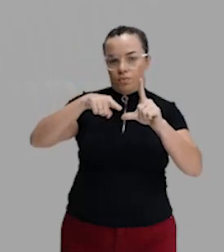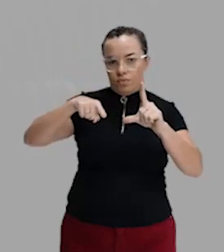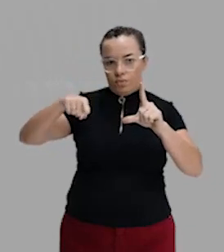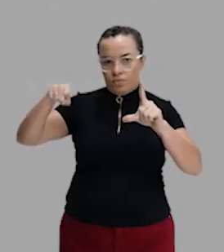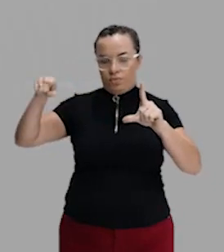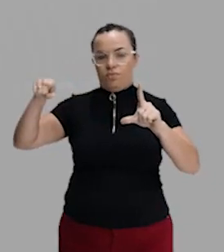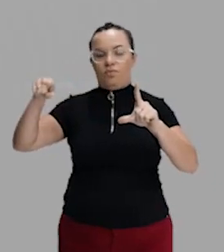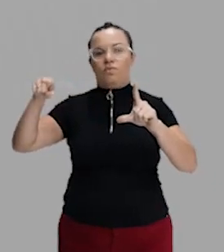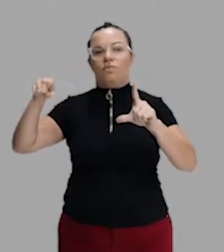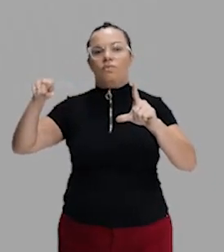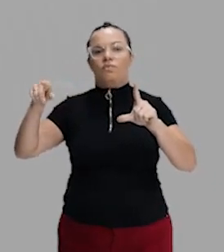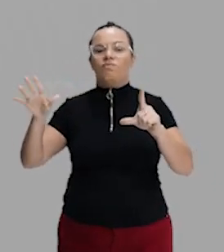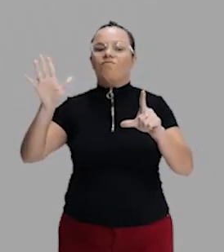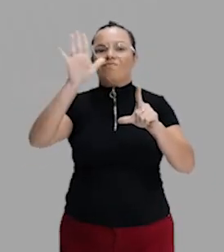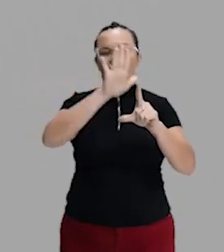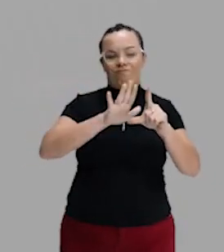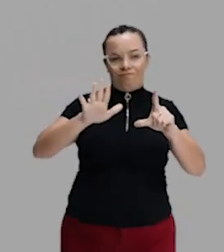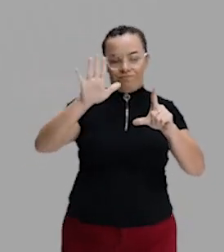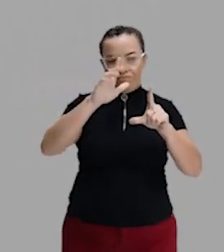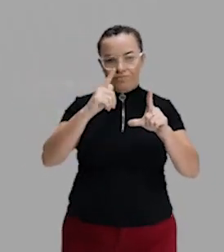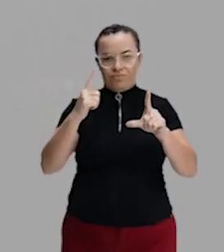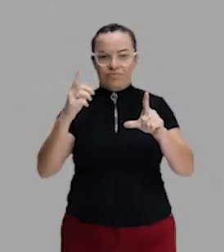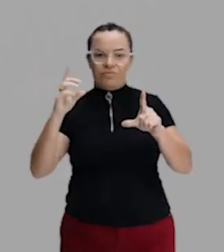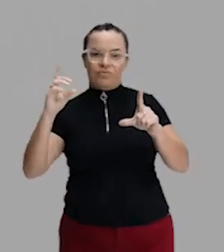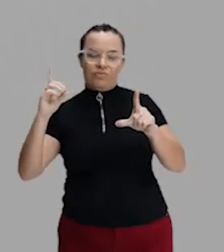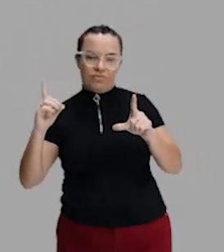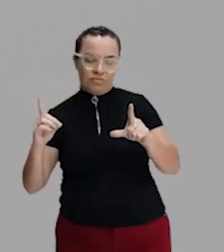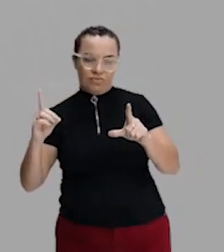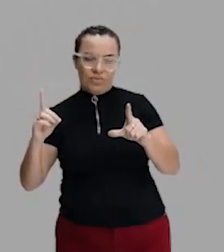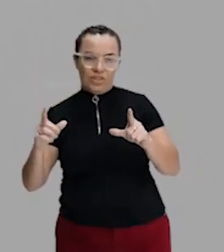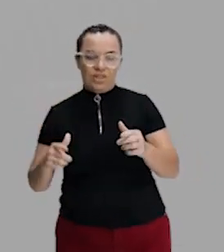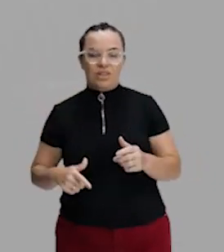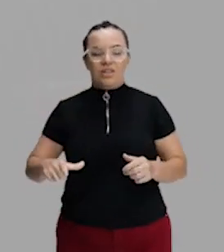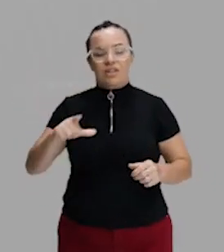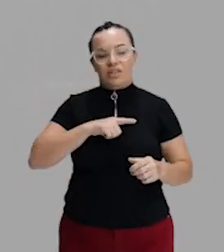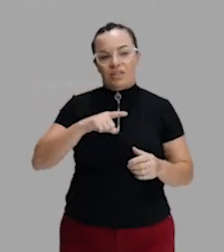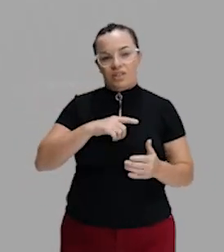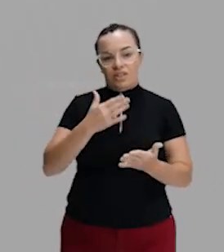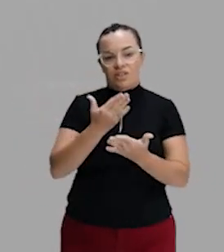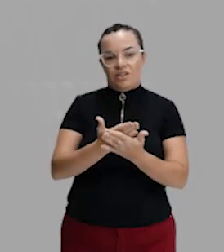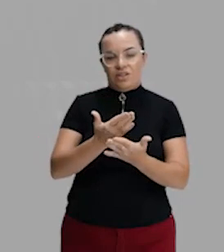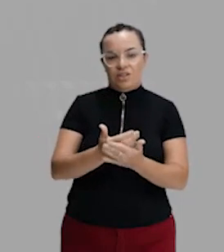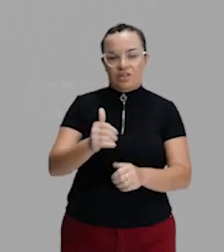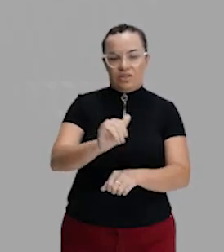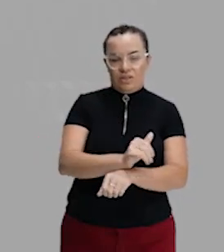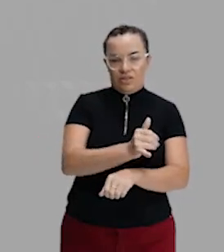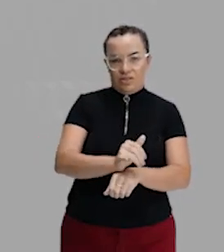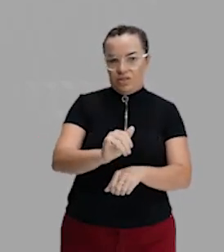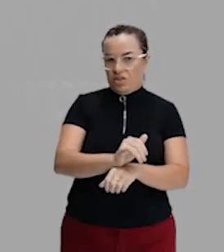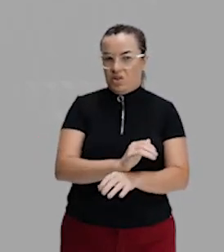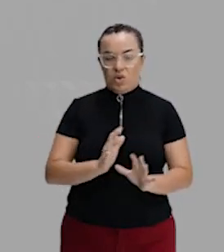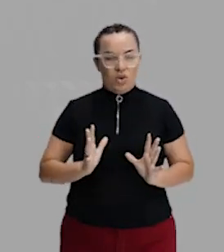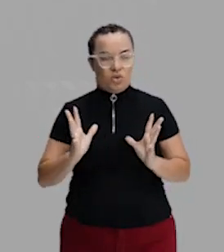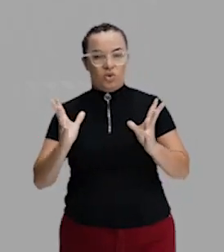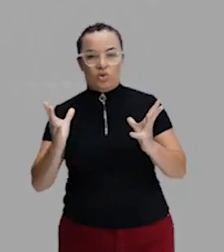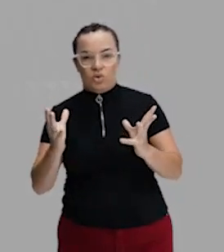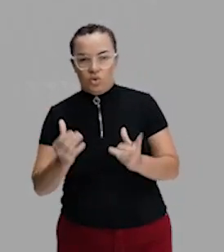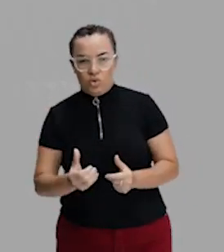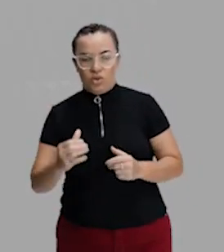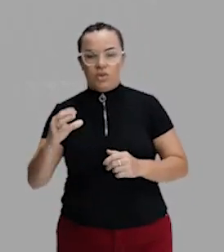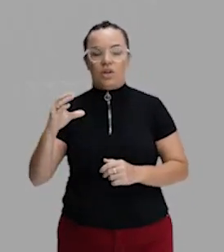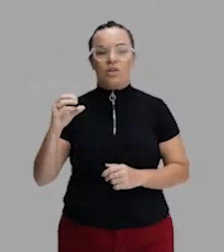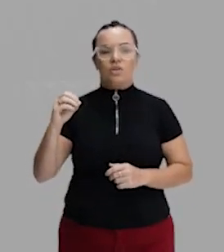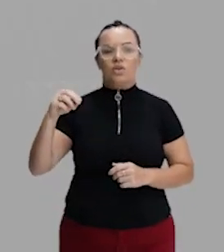canal da plataforma Gonçalves Dias no YouTube, tem aulas aí sobre todas as cônicas que nós já estudamos